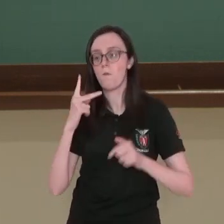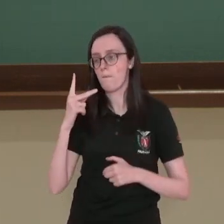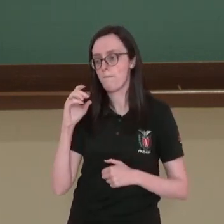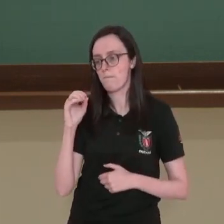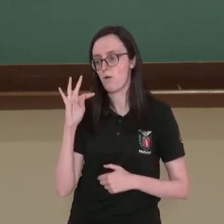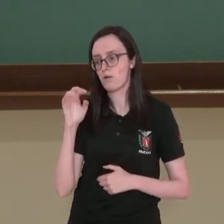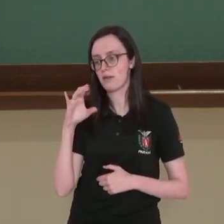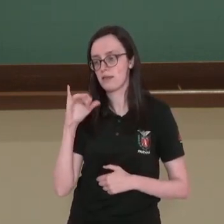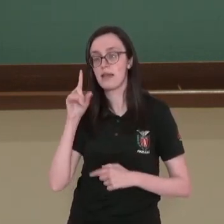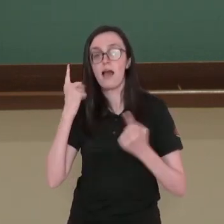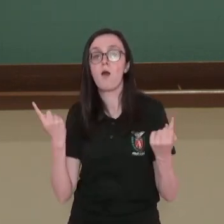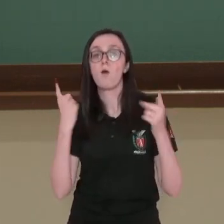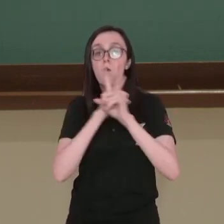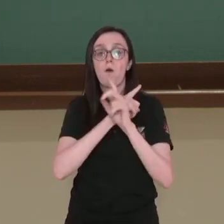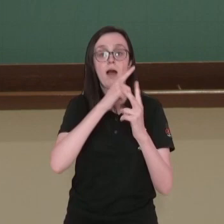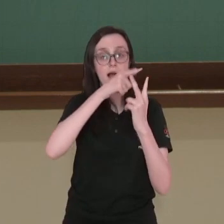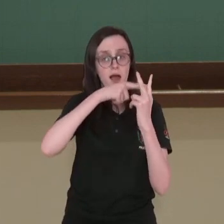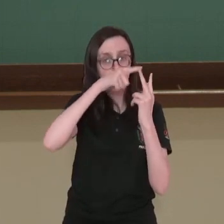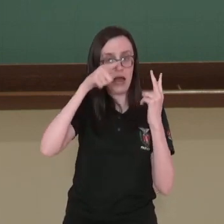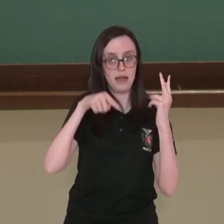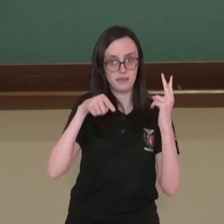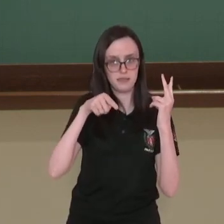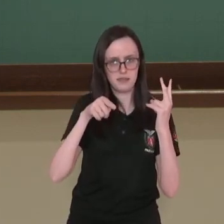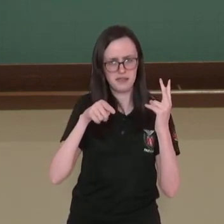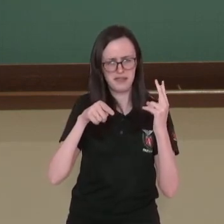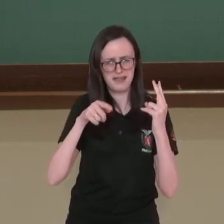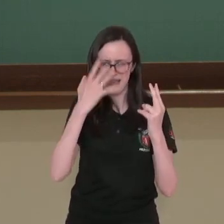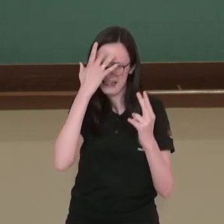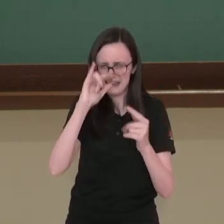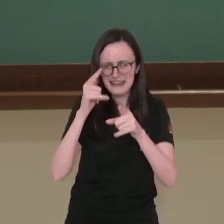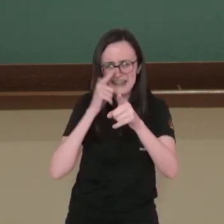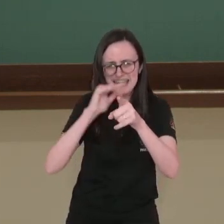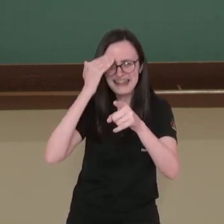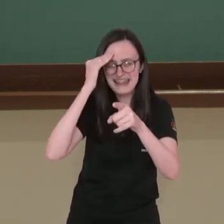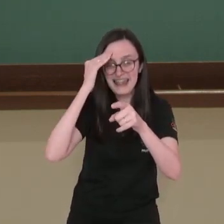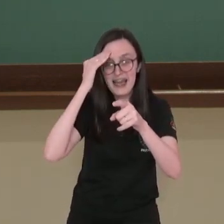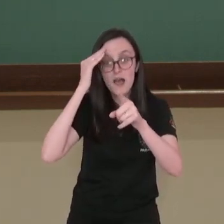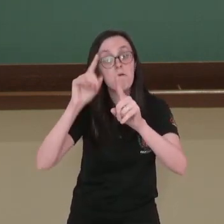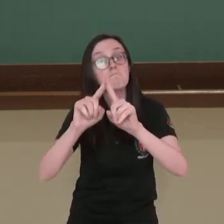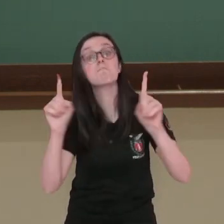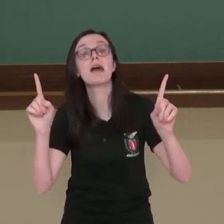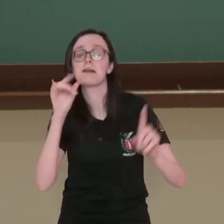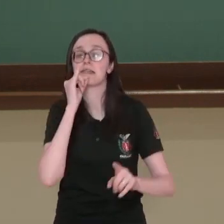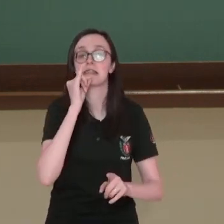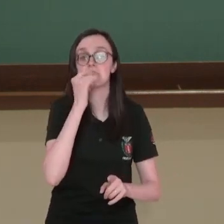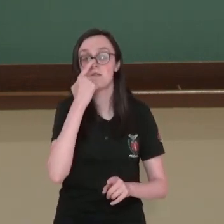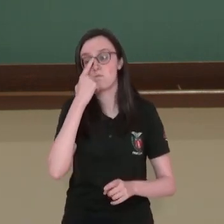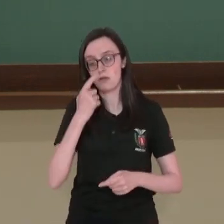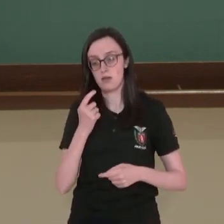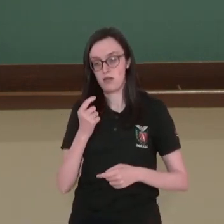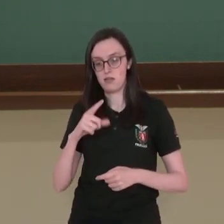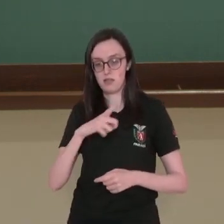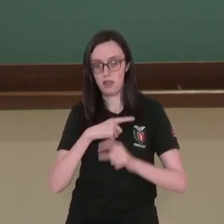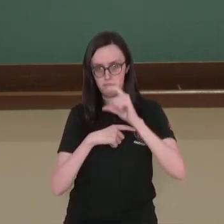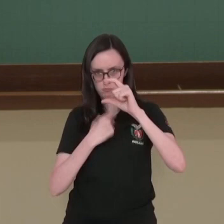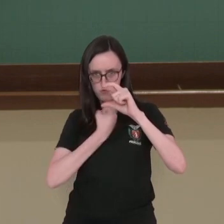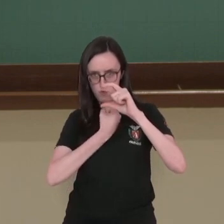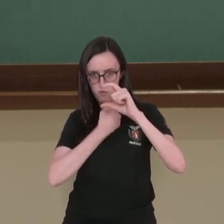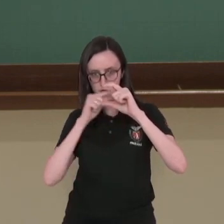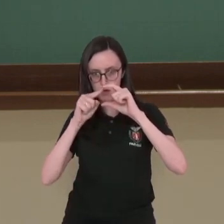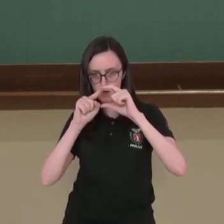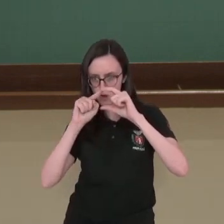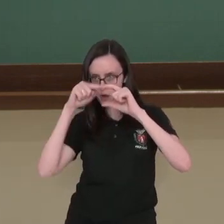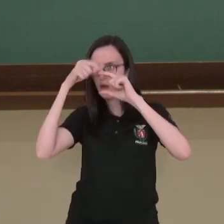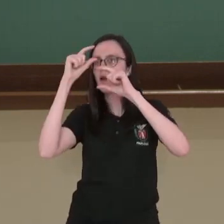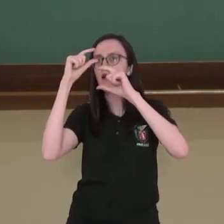operação inversa à radiciação. Não sei se ajudou muito, mas funciona assim. Você vai ter uma base com um expoente. Dá uma